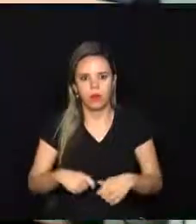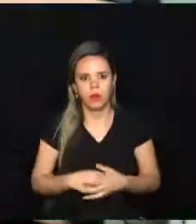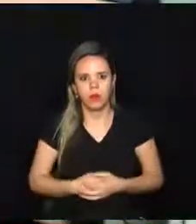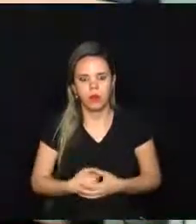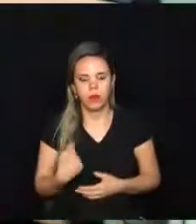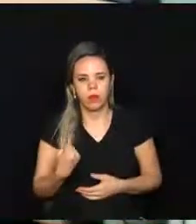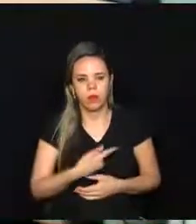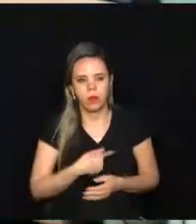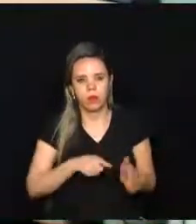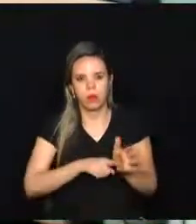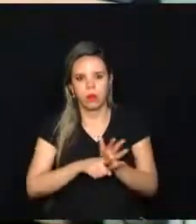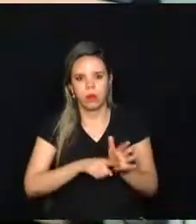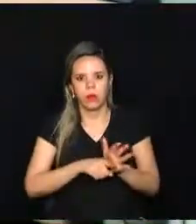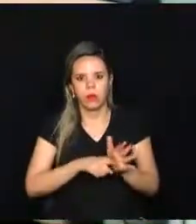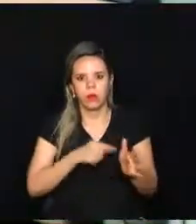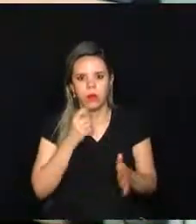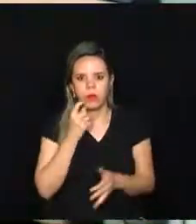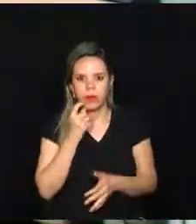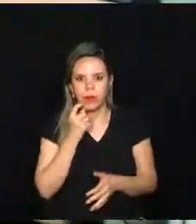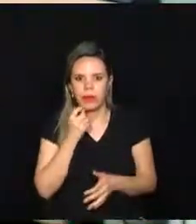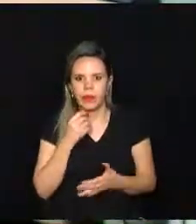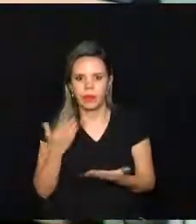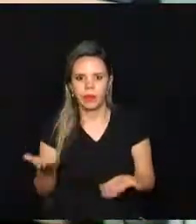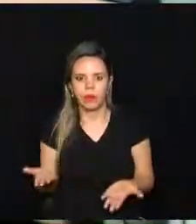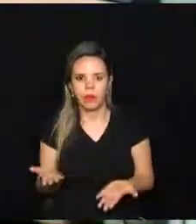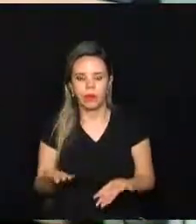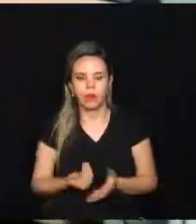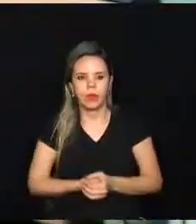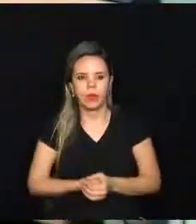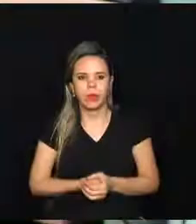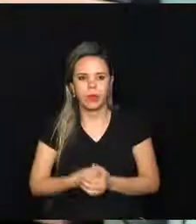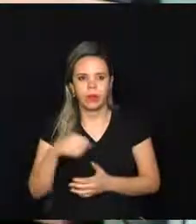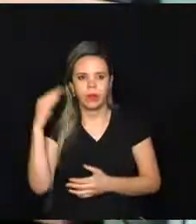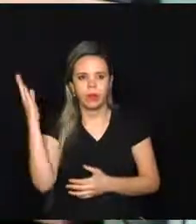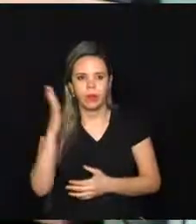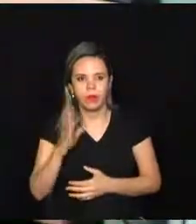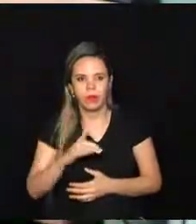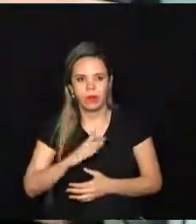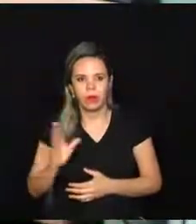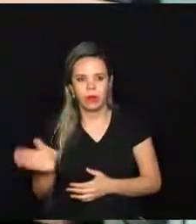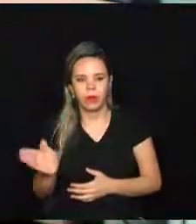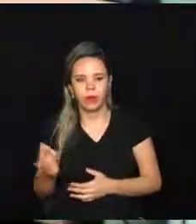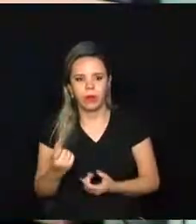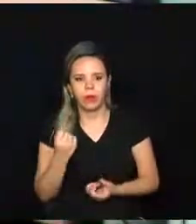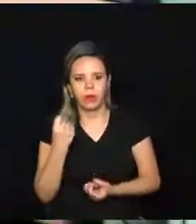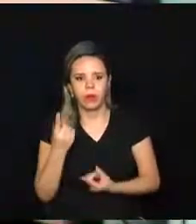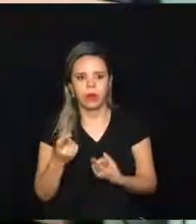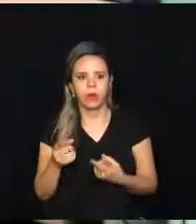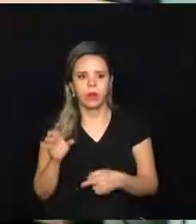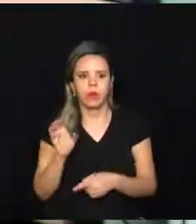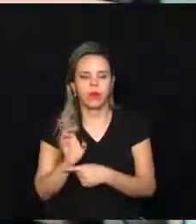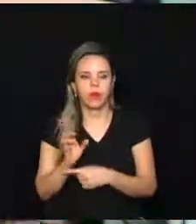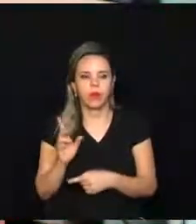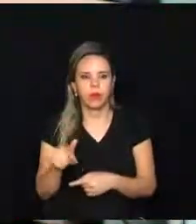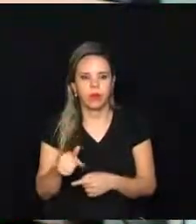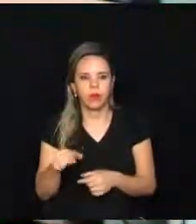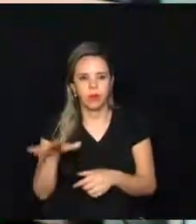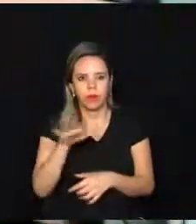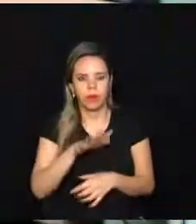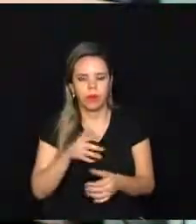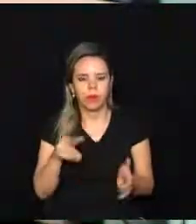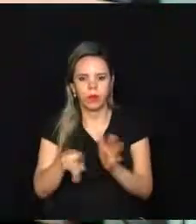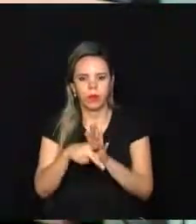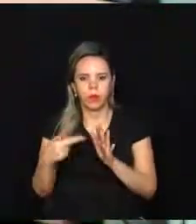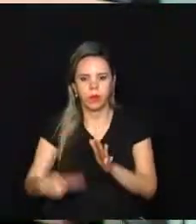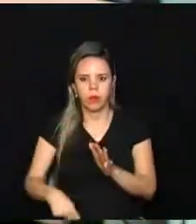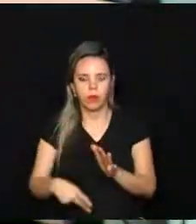Nós estudamos a questão do parkour. No Brasil, nós já temos alguns estados com áreas próprias